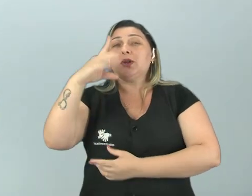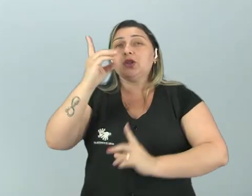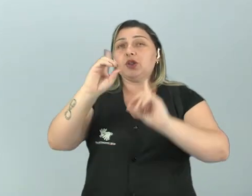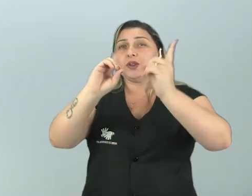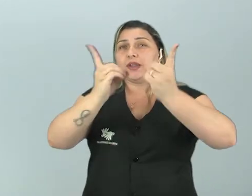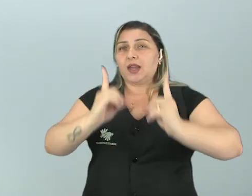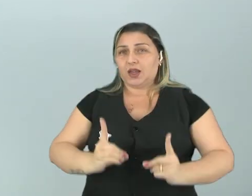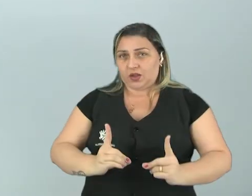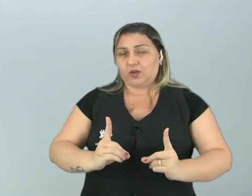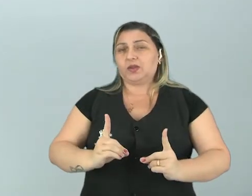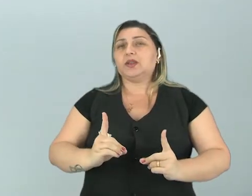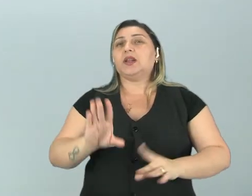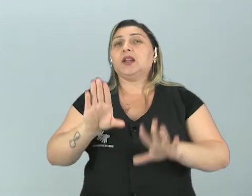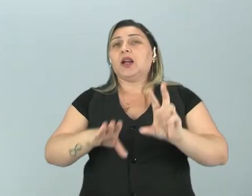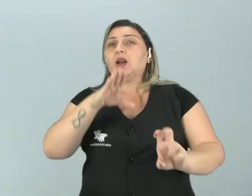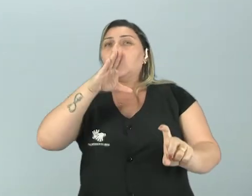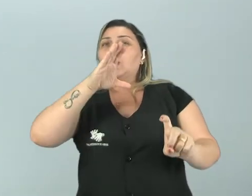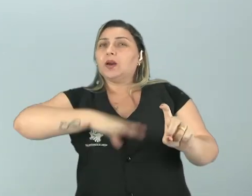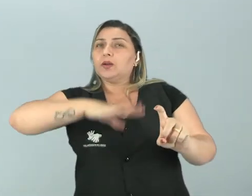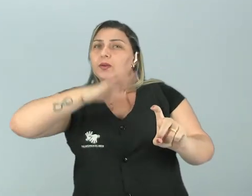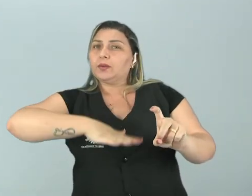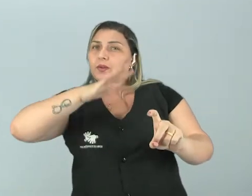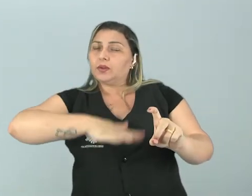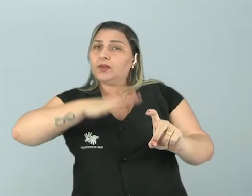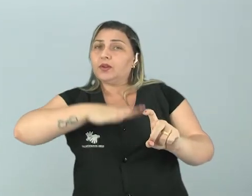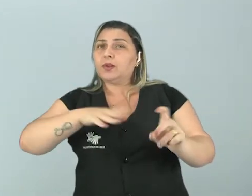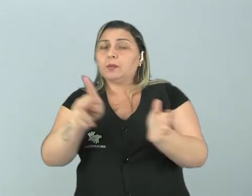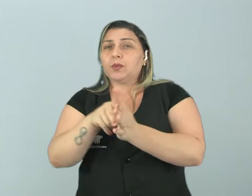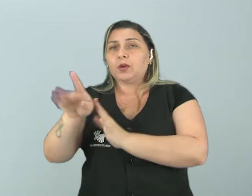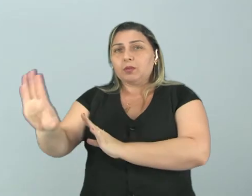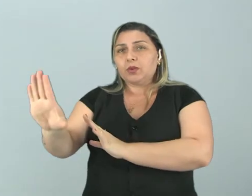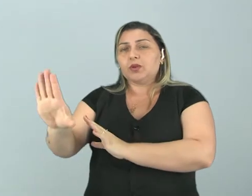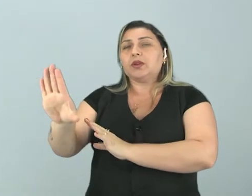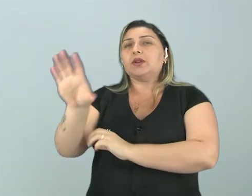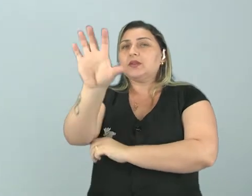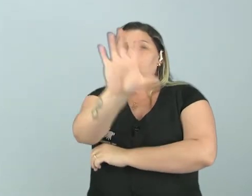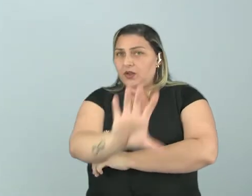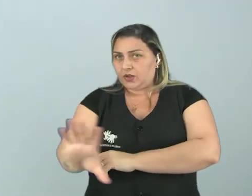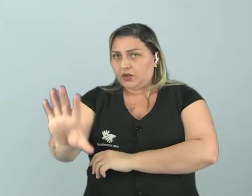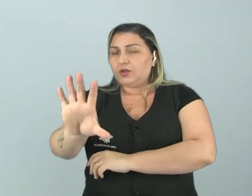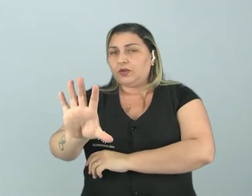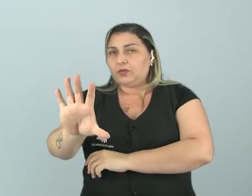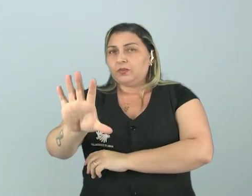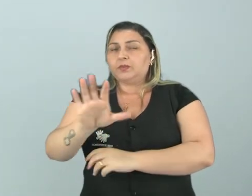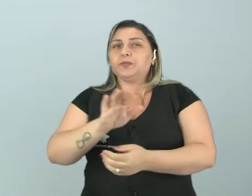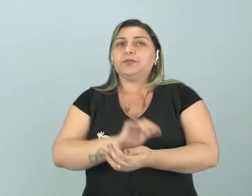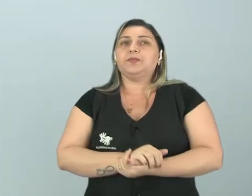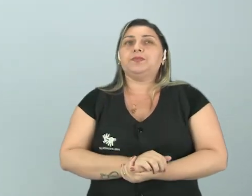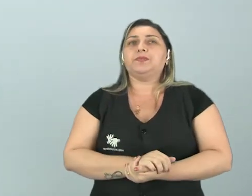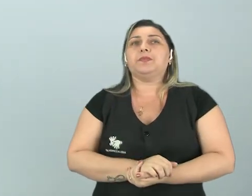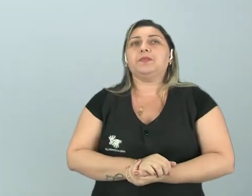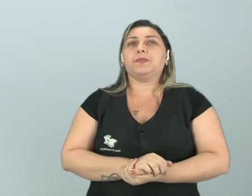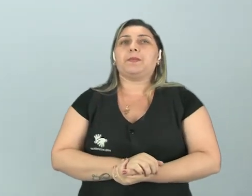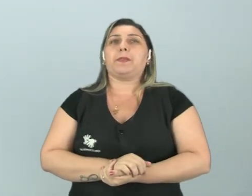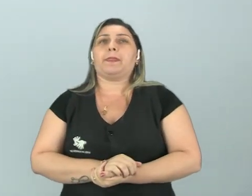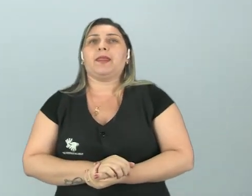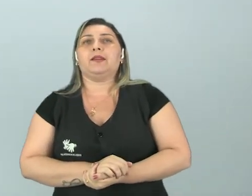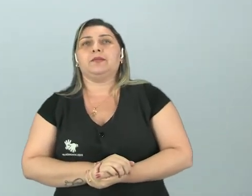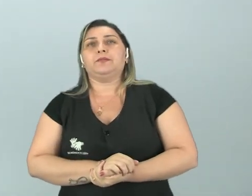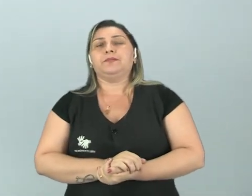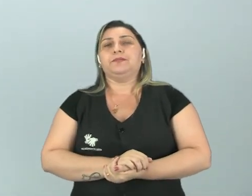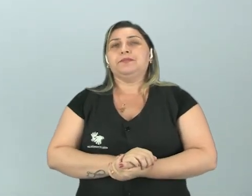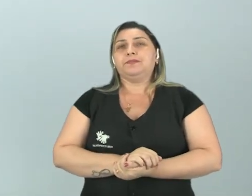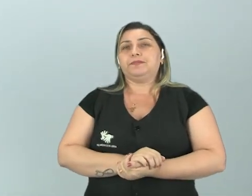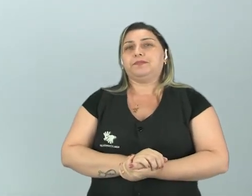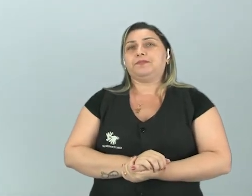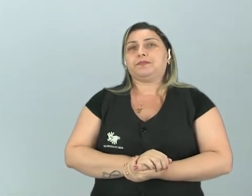né? Conforme a mitologia, conforme a crença deles, de cada região, eles começaram a fazer as suas criações, começaram a fazer